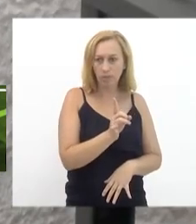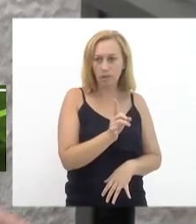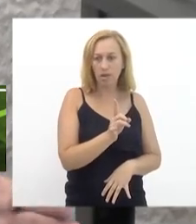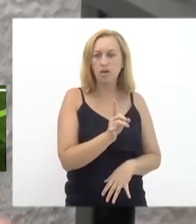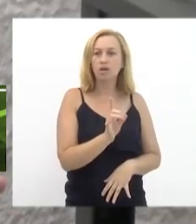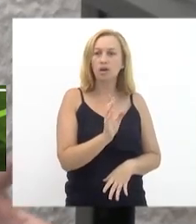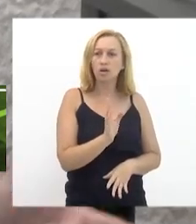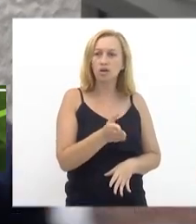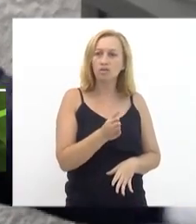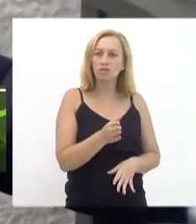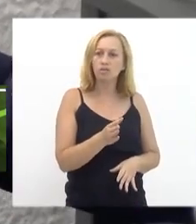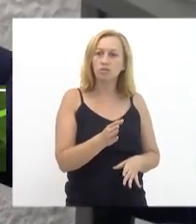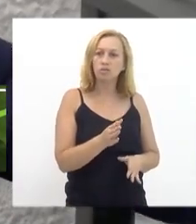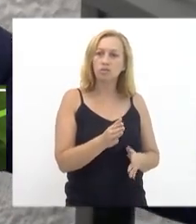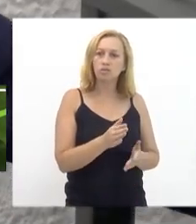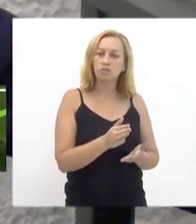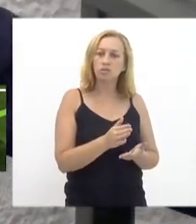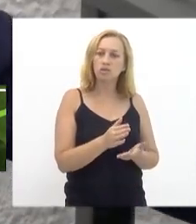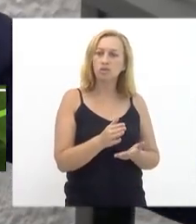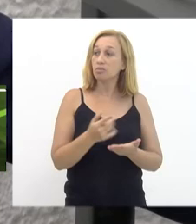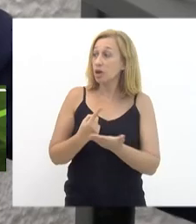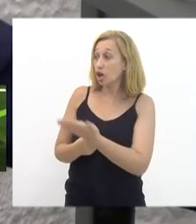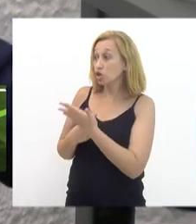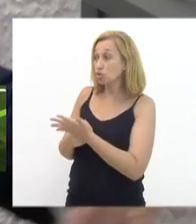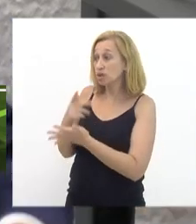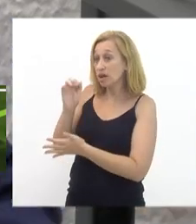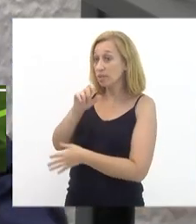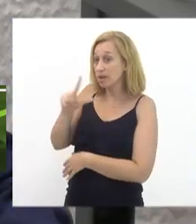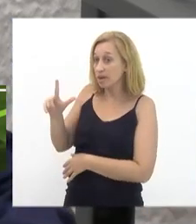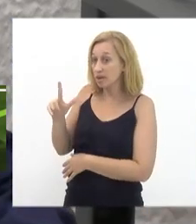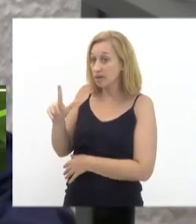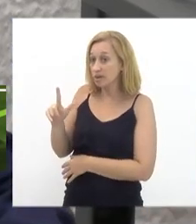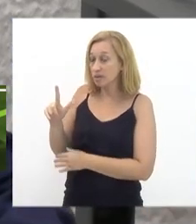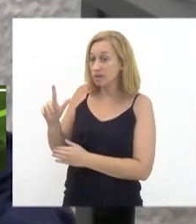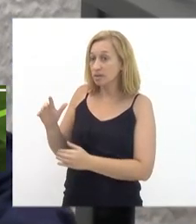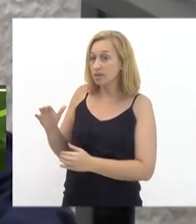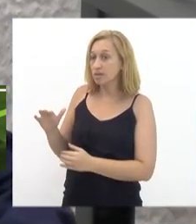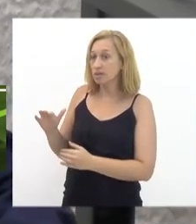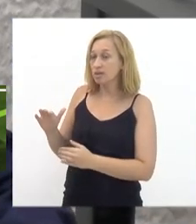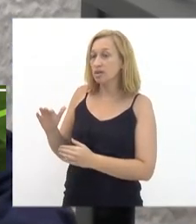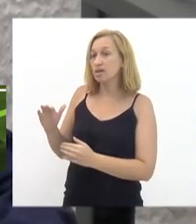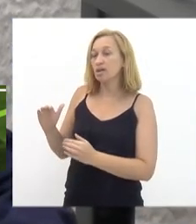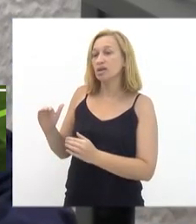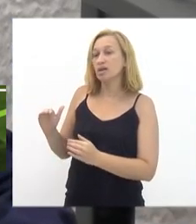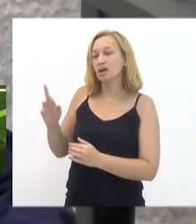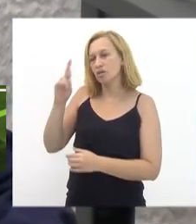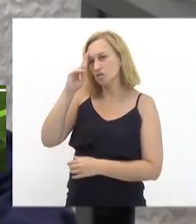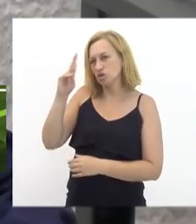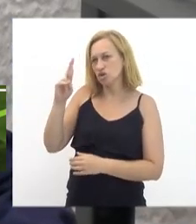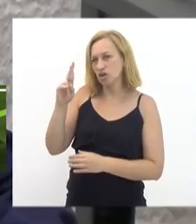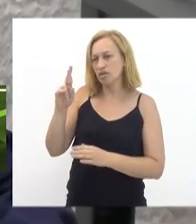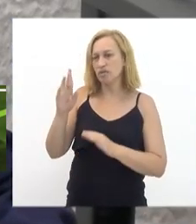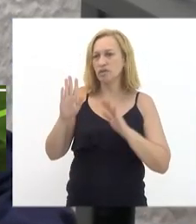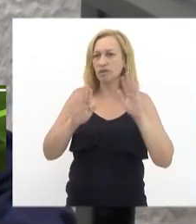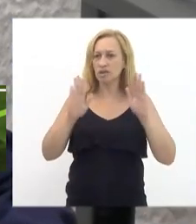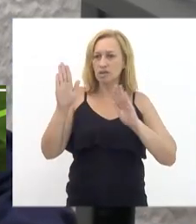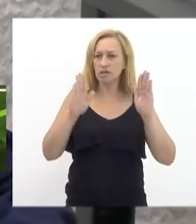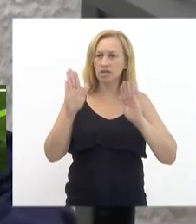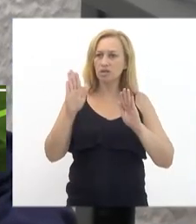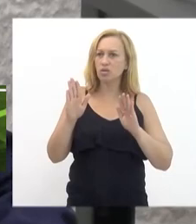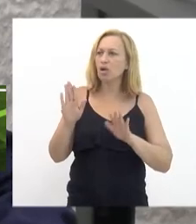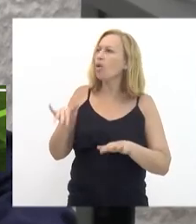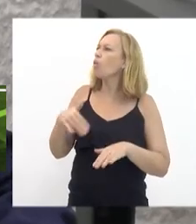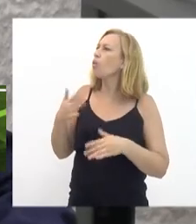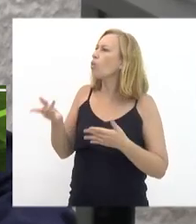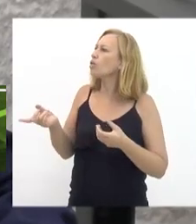vamos colocar no mercado me Socorro Gabriel eu sou o Gabriel superintendente de licitação o hospital de Oncologia gente bota no mercado